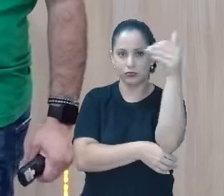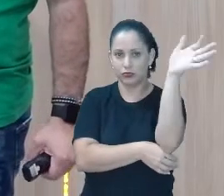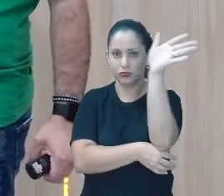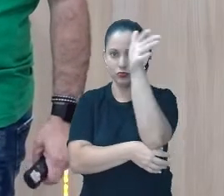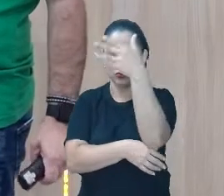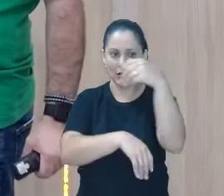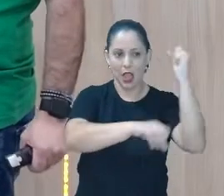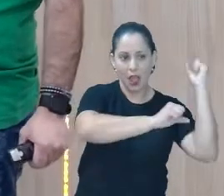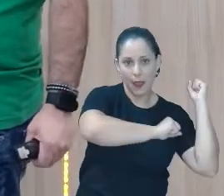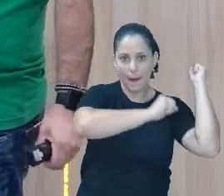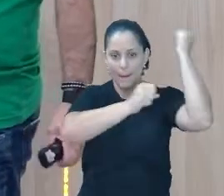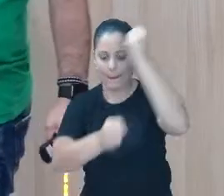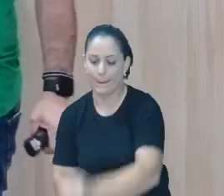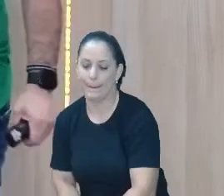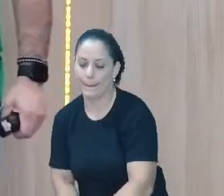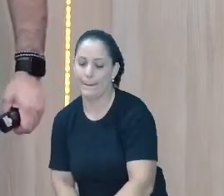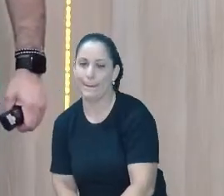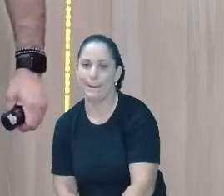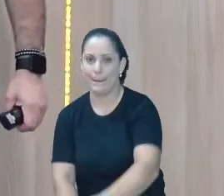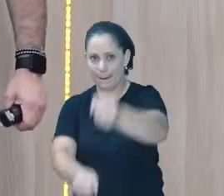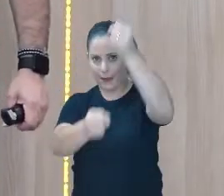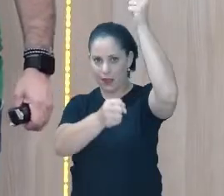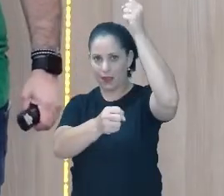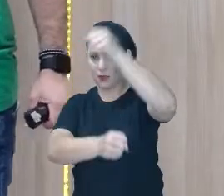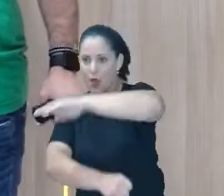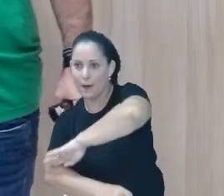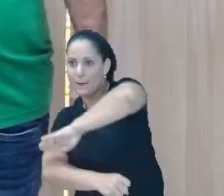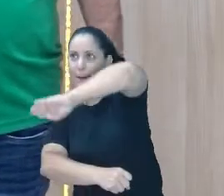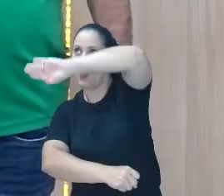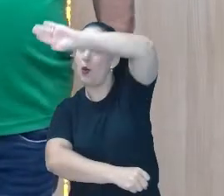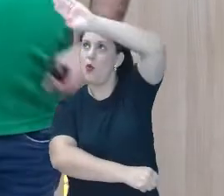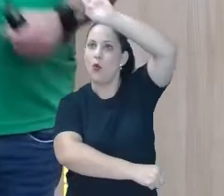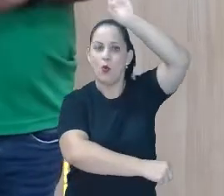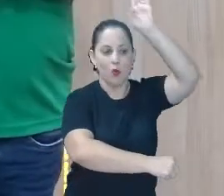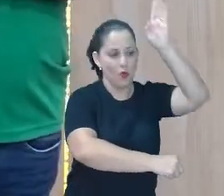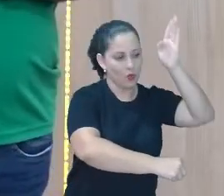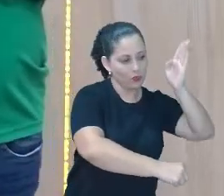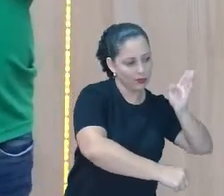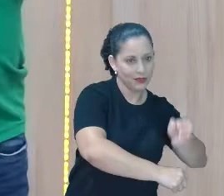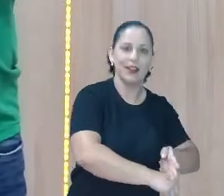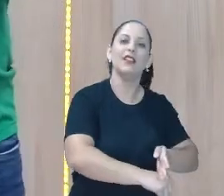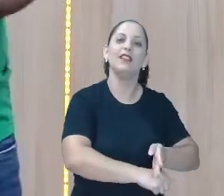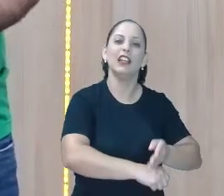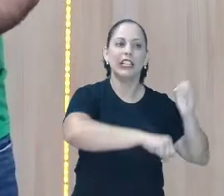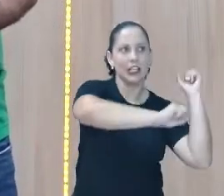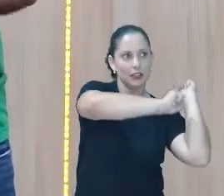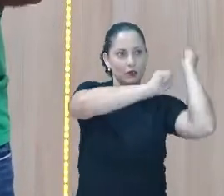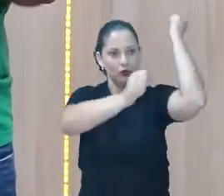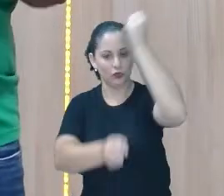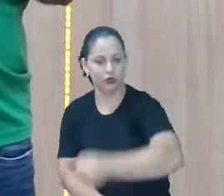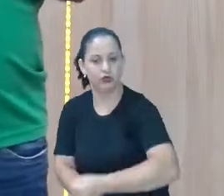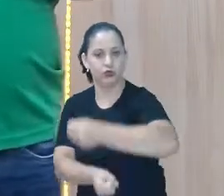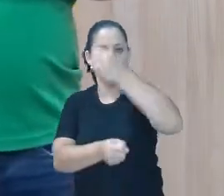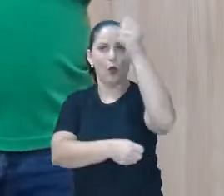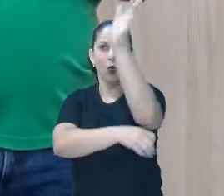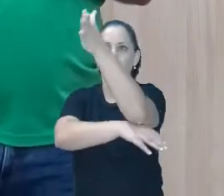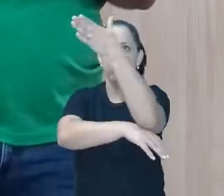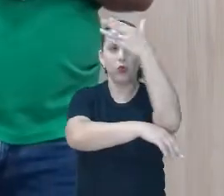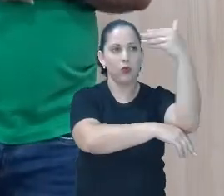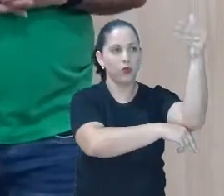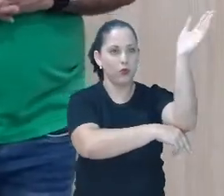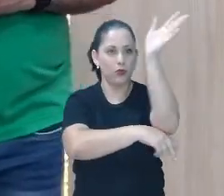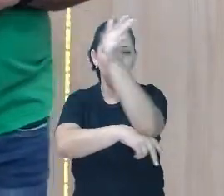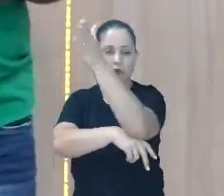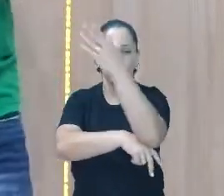né, no alto, né, de um monte. Então, mas quando é que isso aconteceu? A gente tem um episódio durante a Segunda